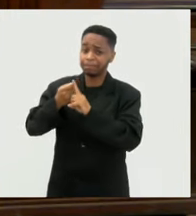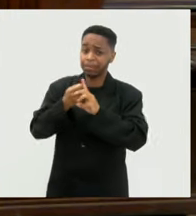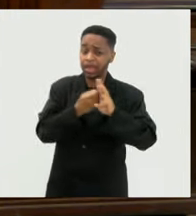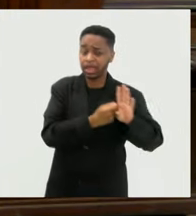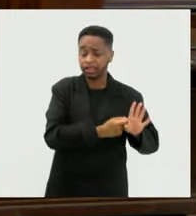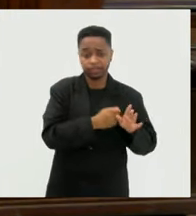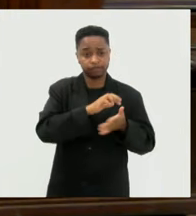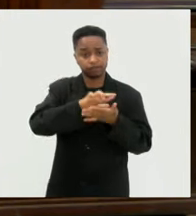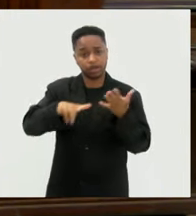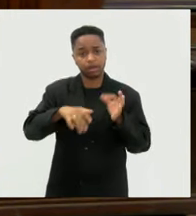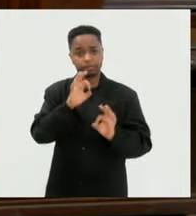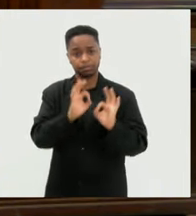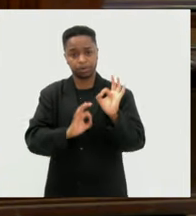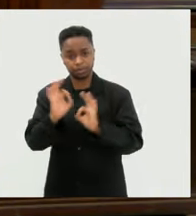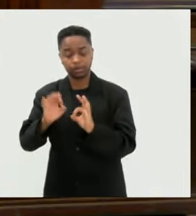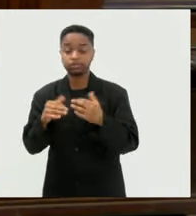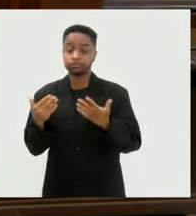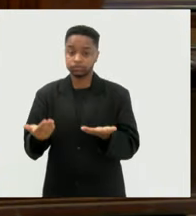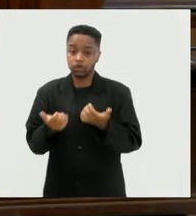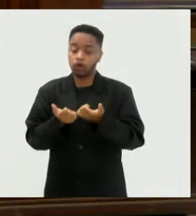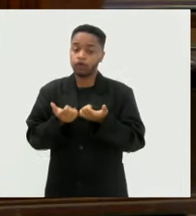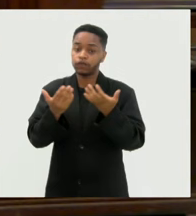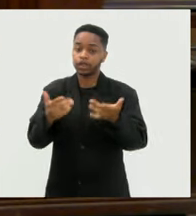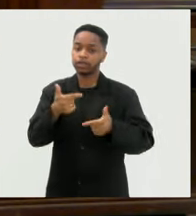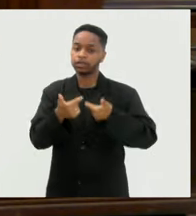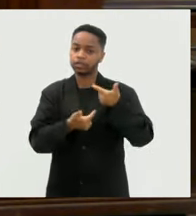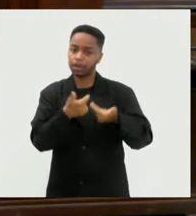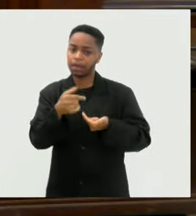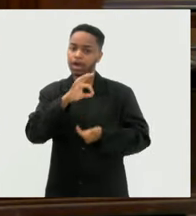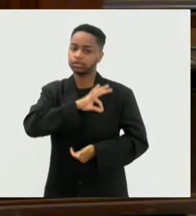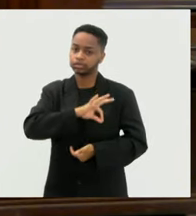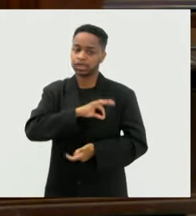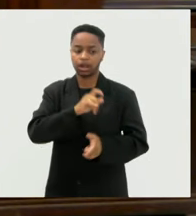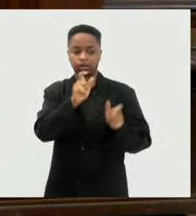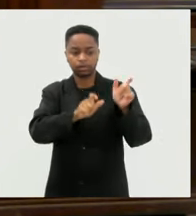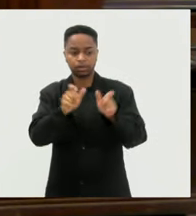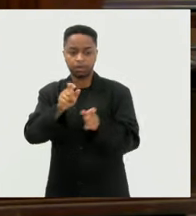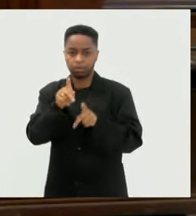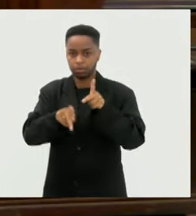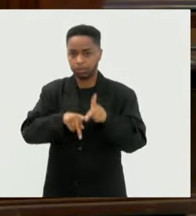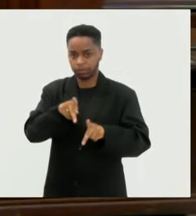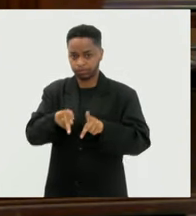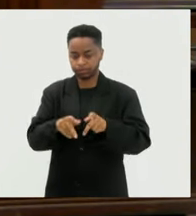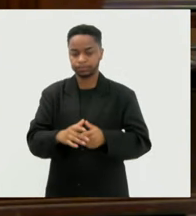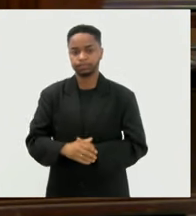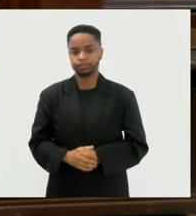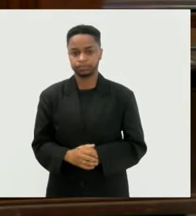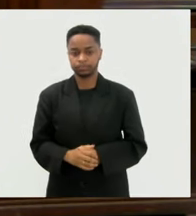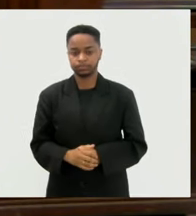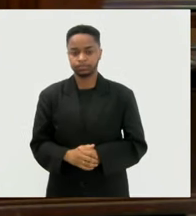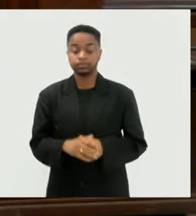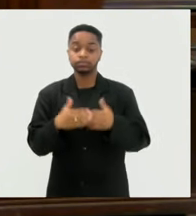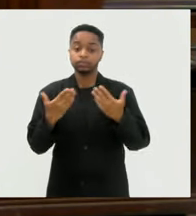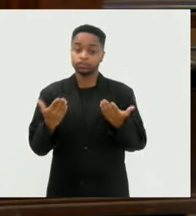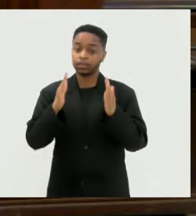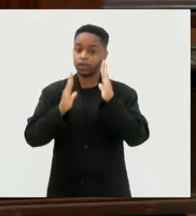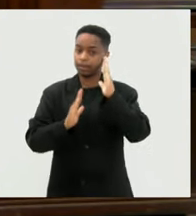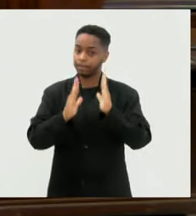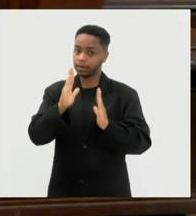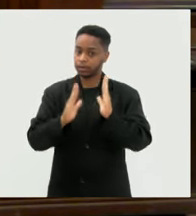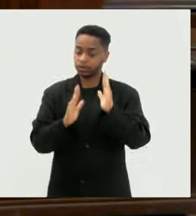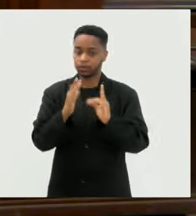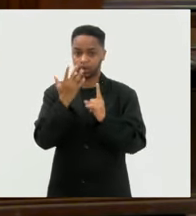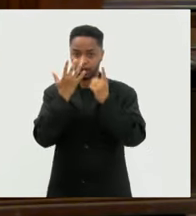preparação gerando emprego e renda para a nossa população. E no período carnavalesco em